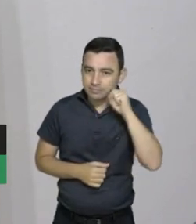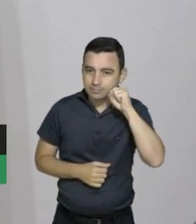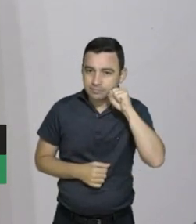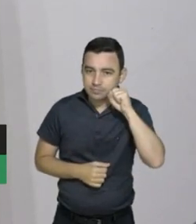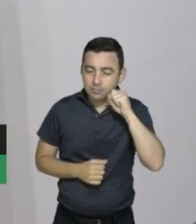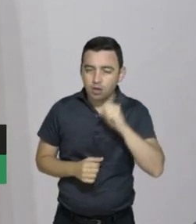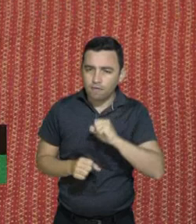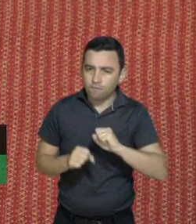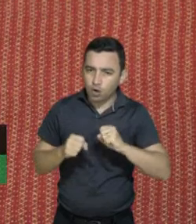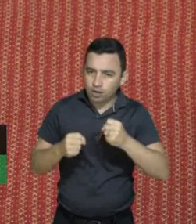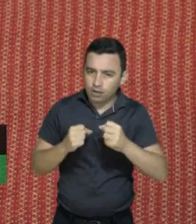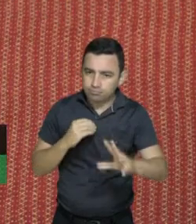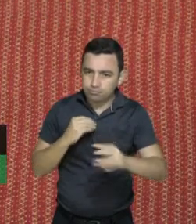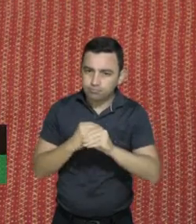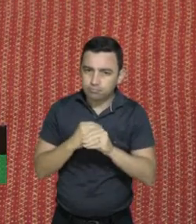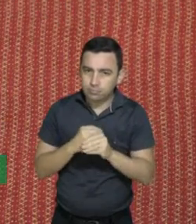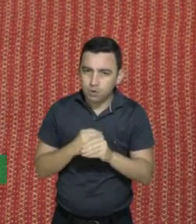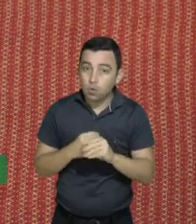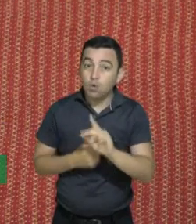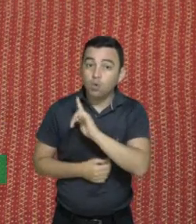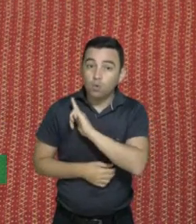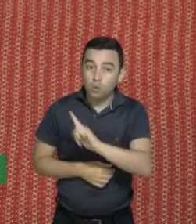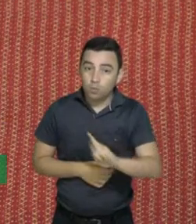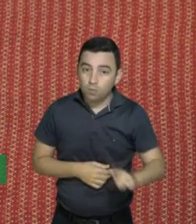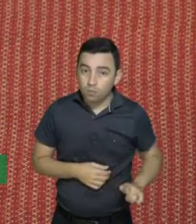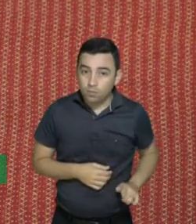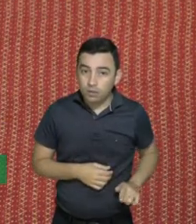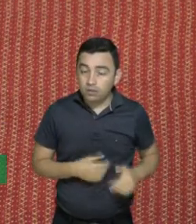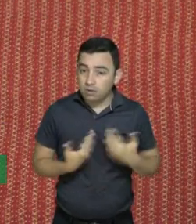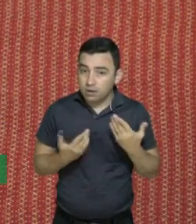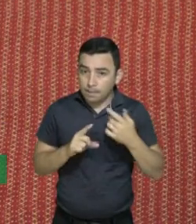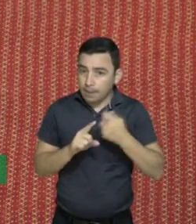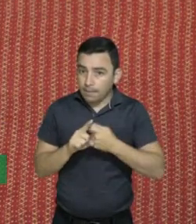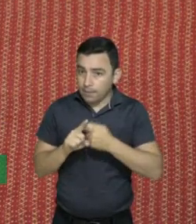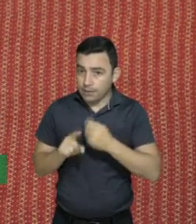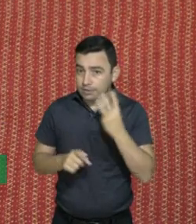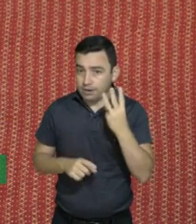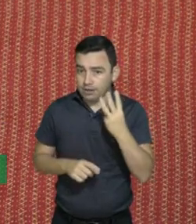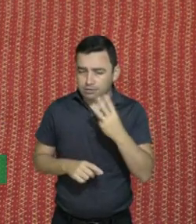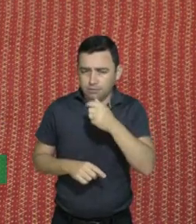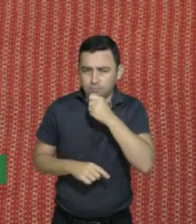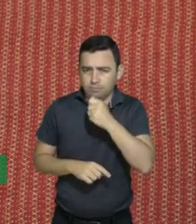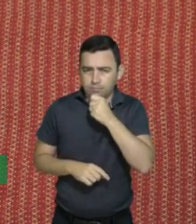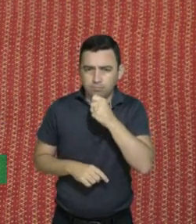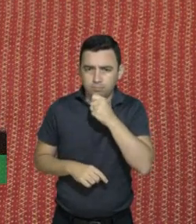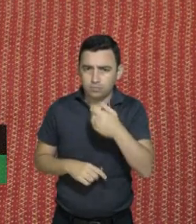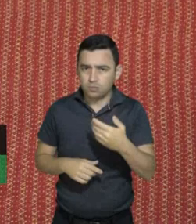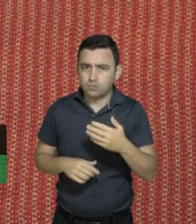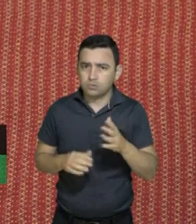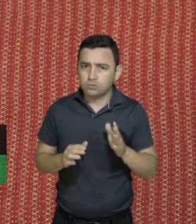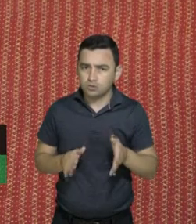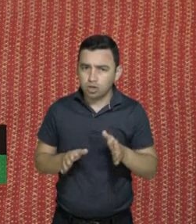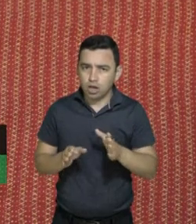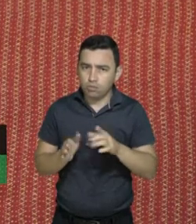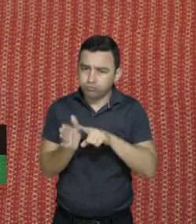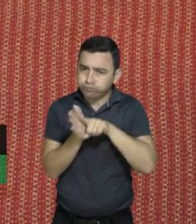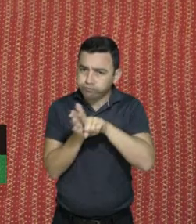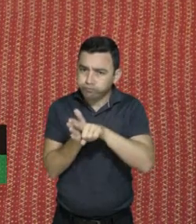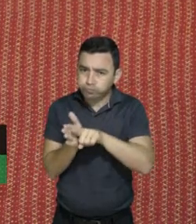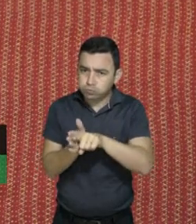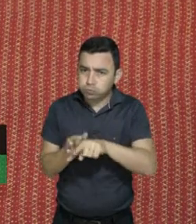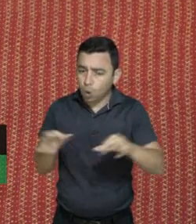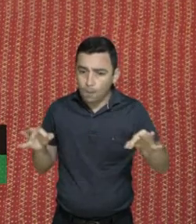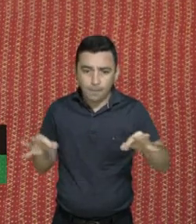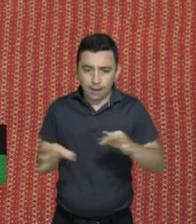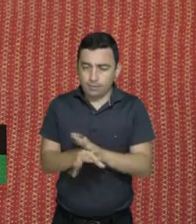fortalecer o que o senhor tá dizendo o governo nem fez três meses ainda já conseguiu fazer um diagnóstico completo da situação